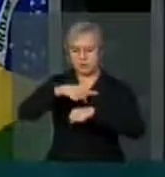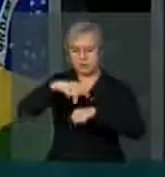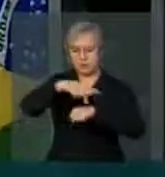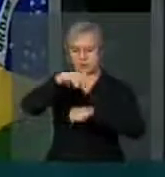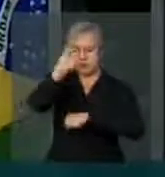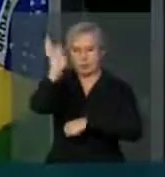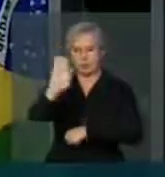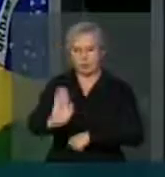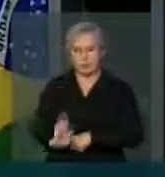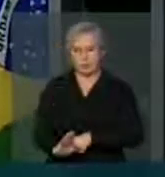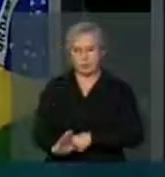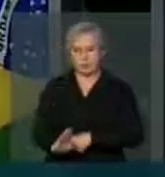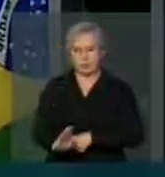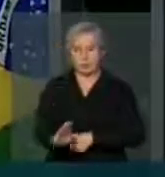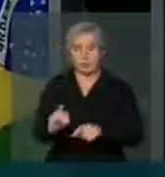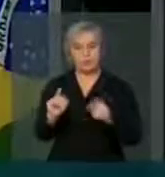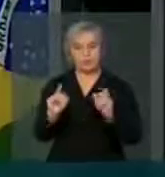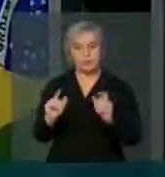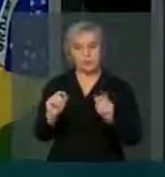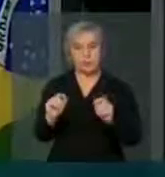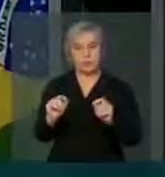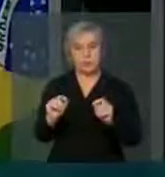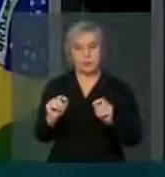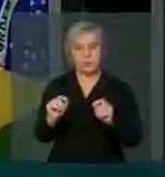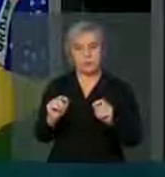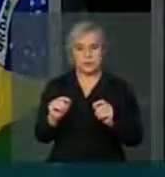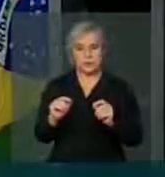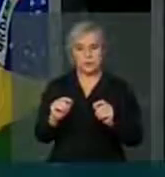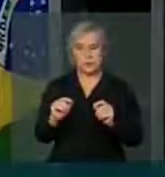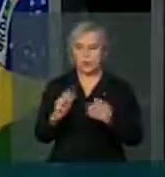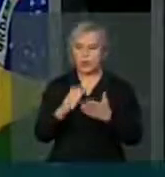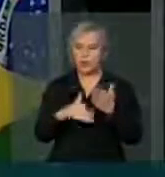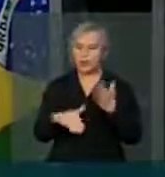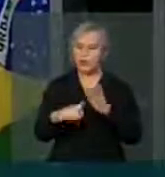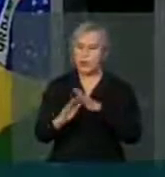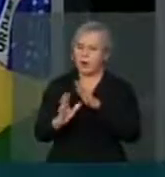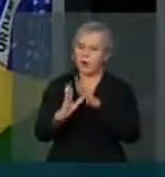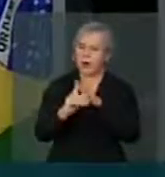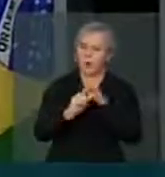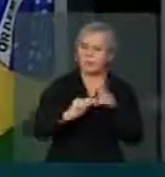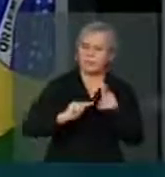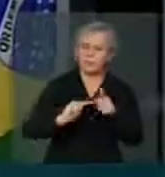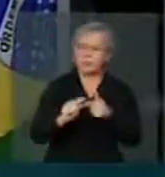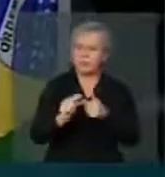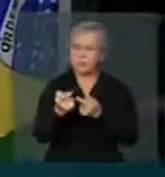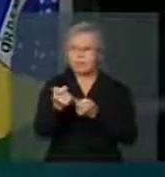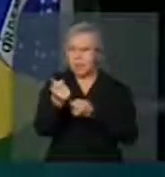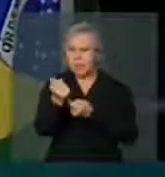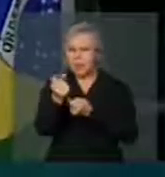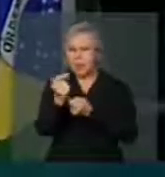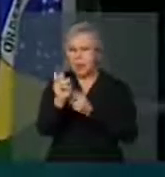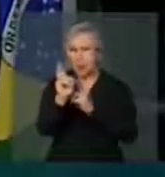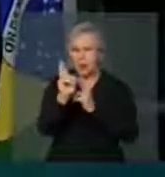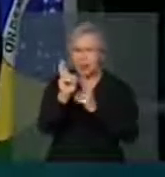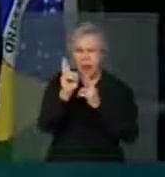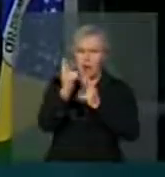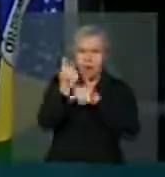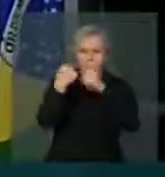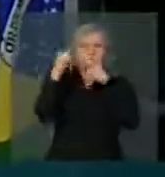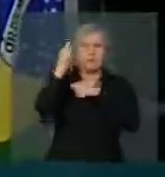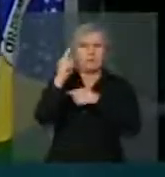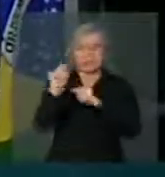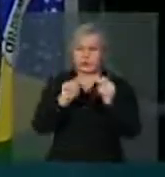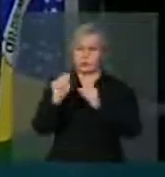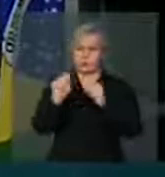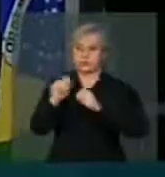o país num país marcado pela corrupção, de poucas perspectivas, de arrocho econômico, de